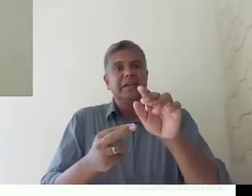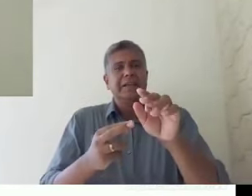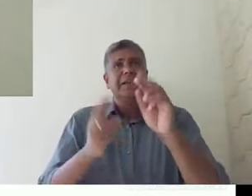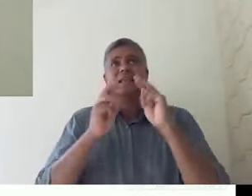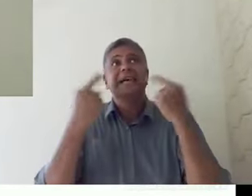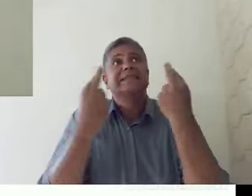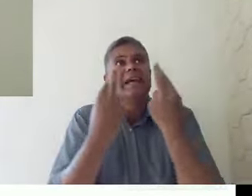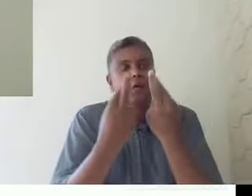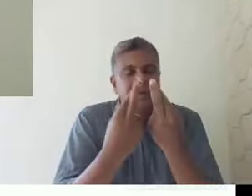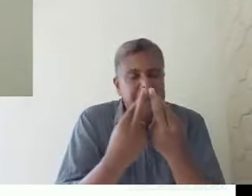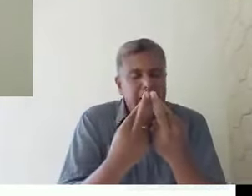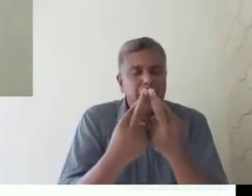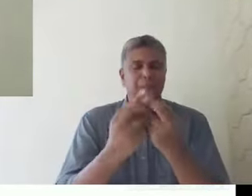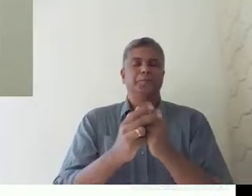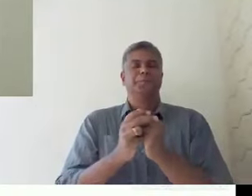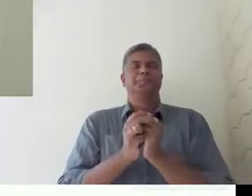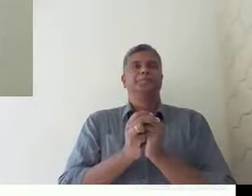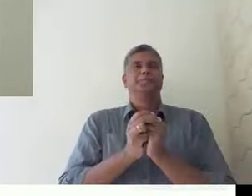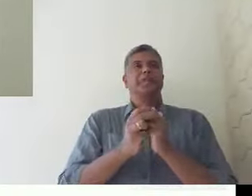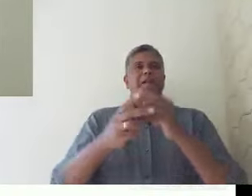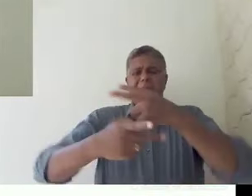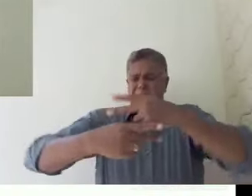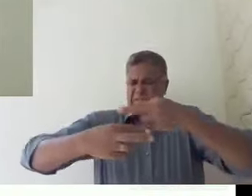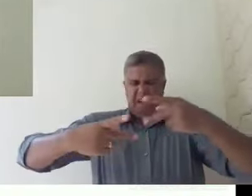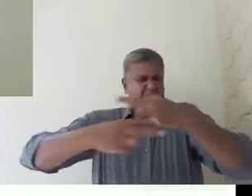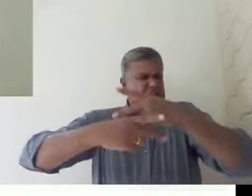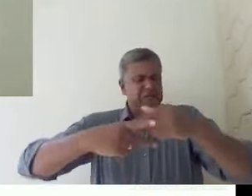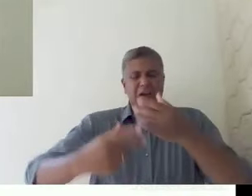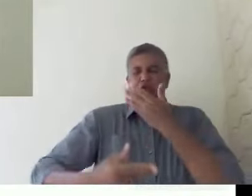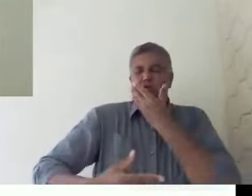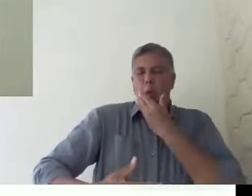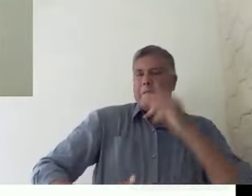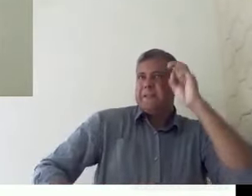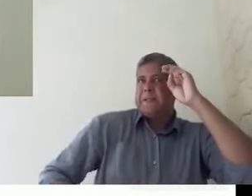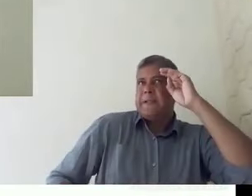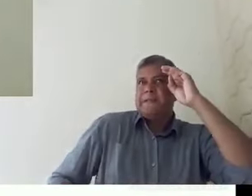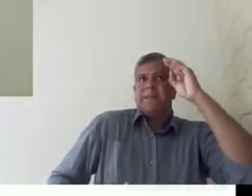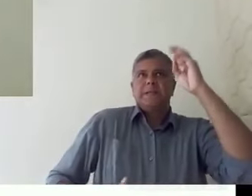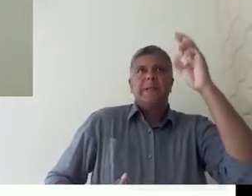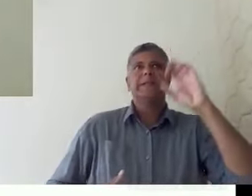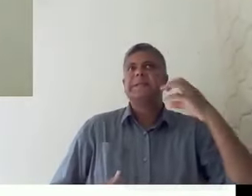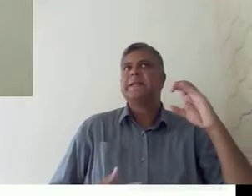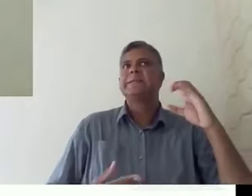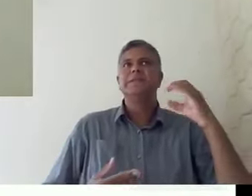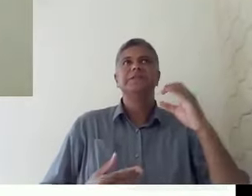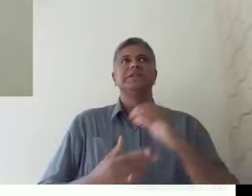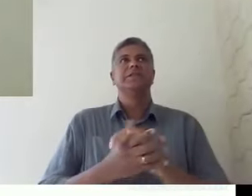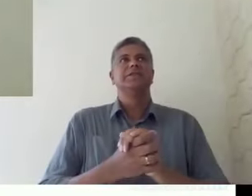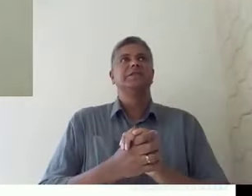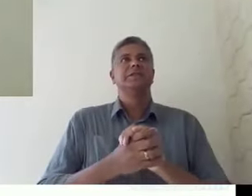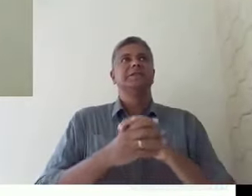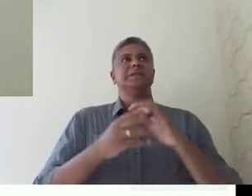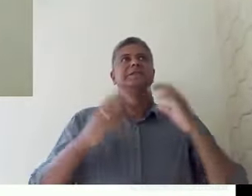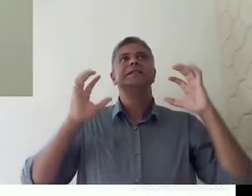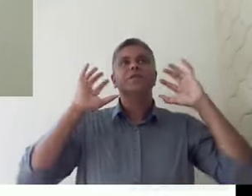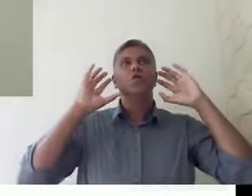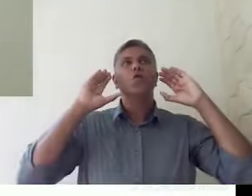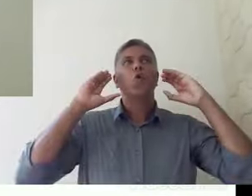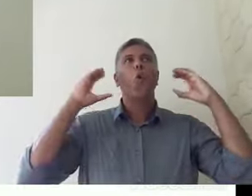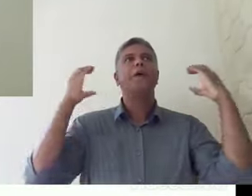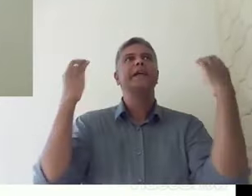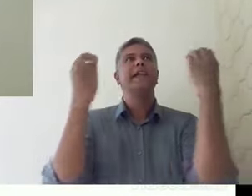Então, reuniram vários cientistas do mundo e eles, nesse congresso,